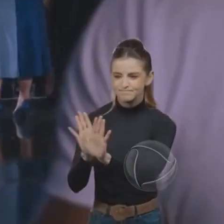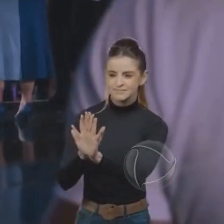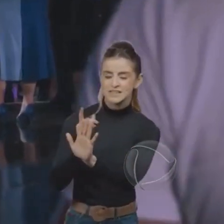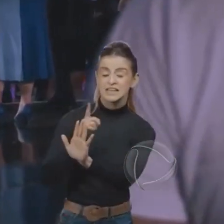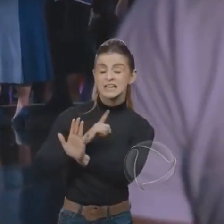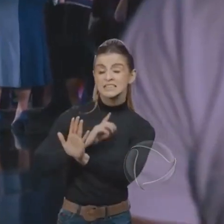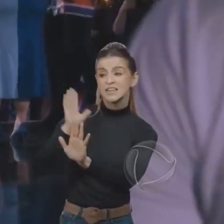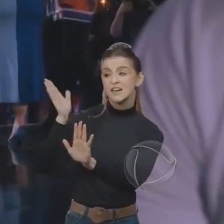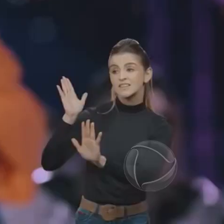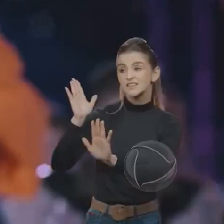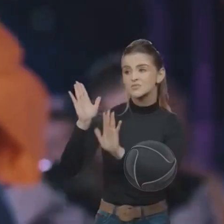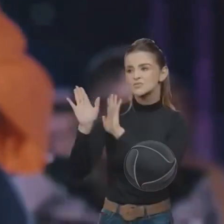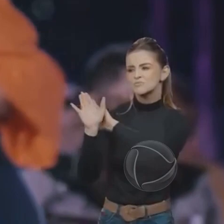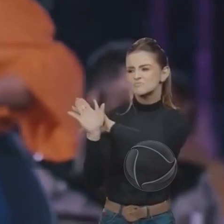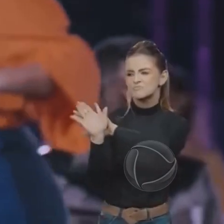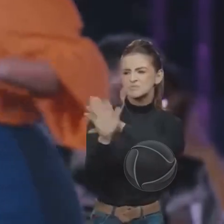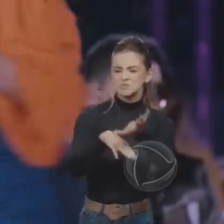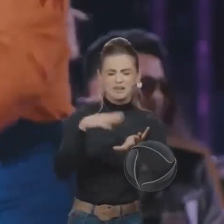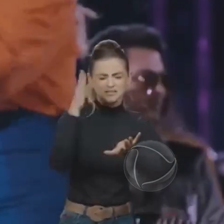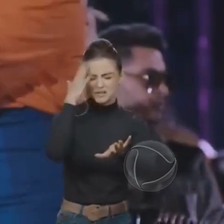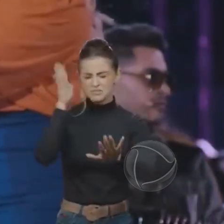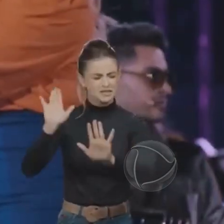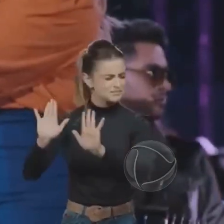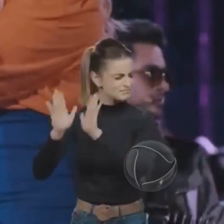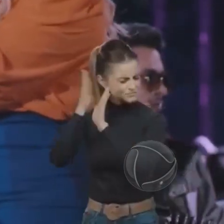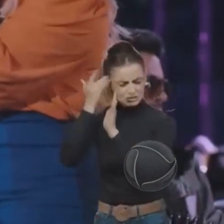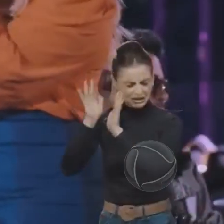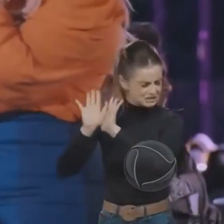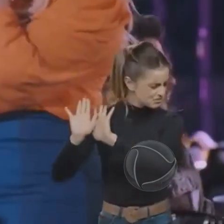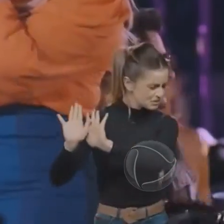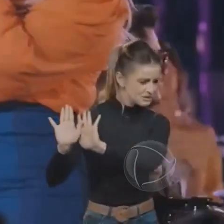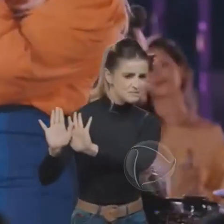Tem a Deus que a gente não fala e não quer escutar.